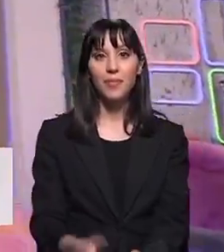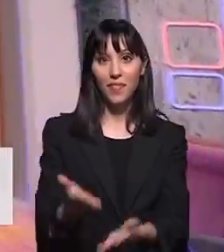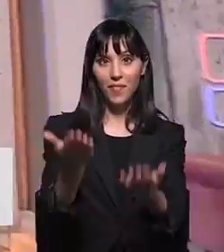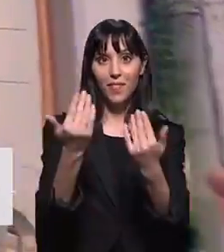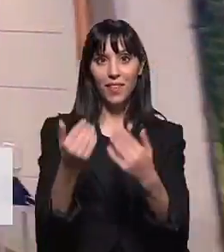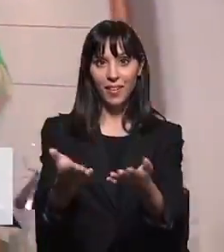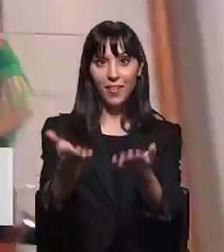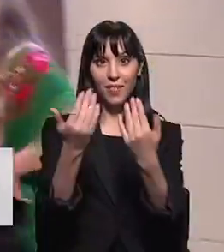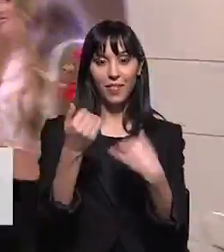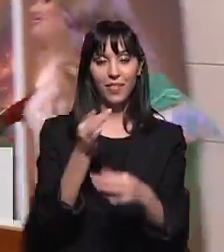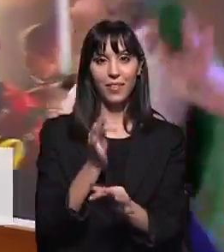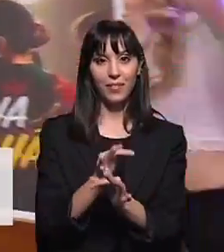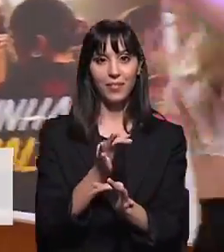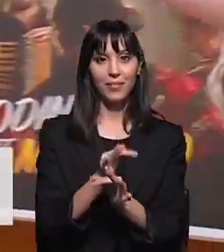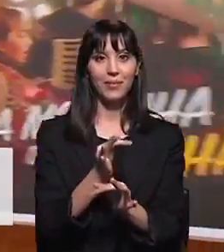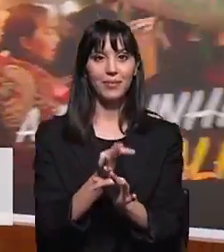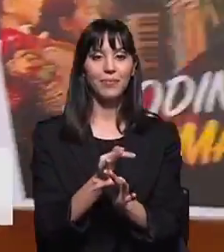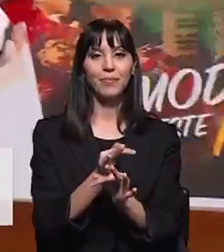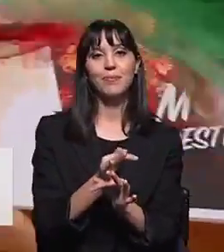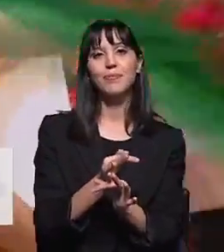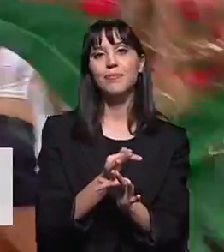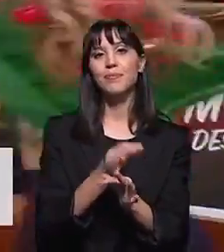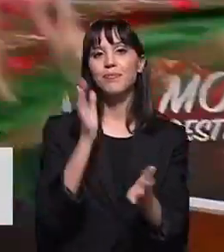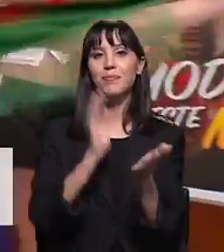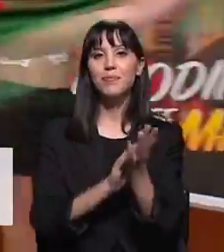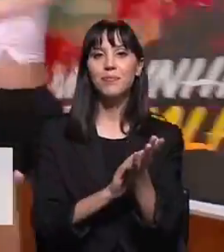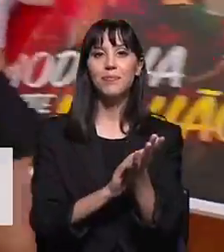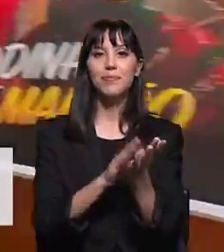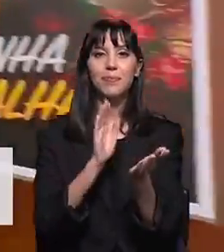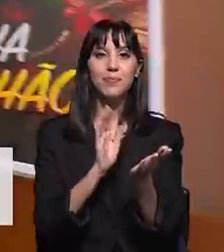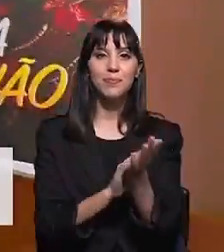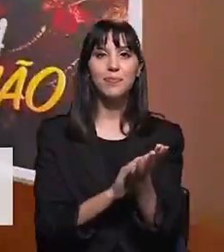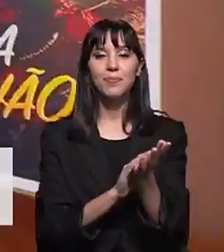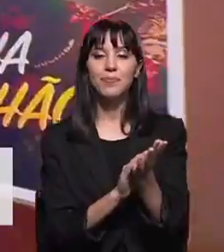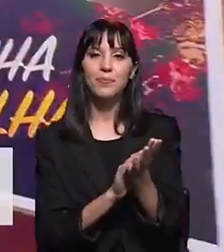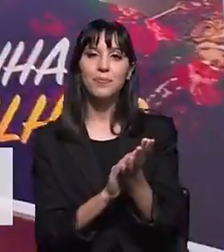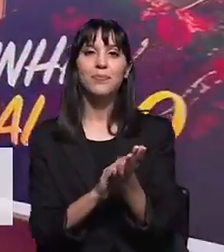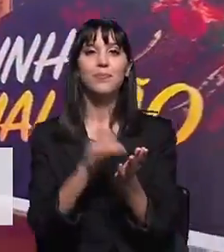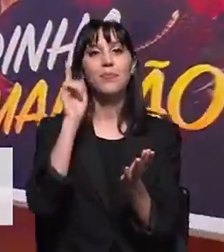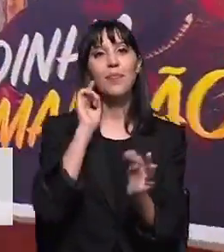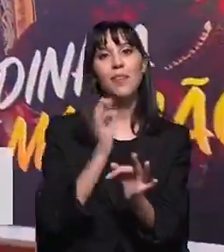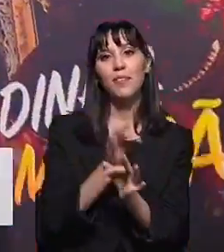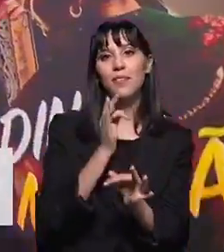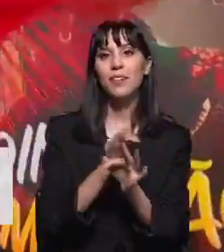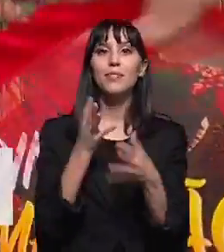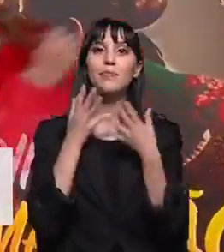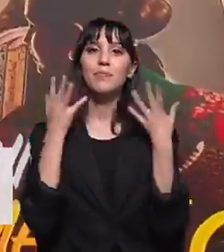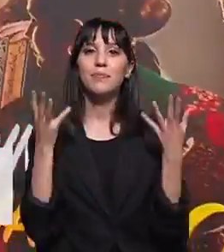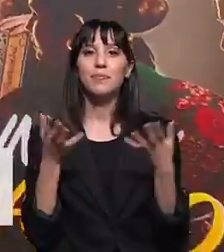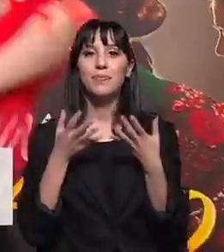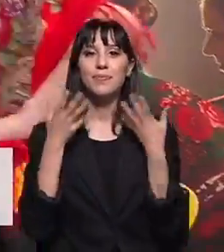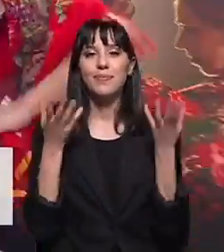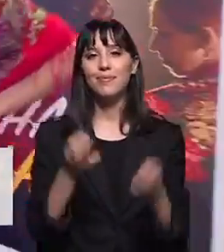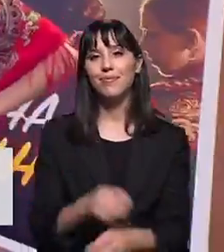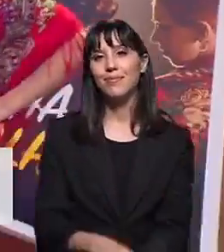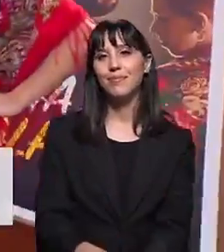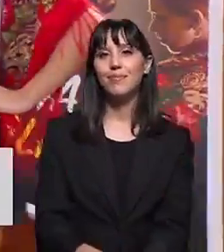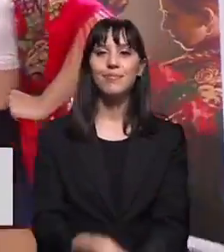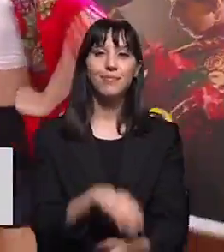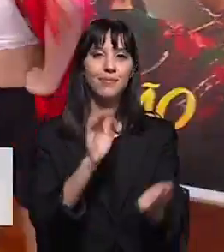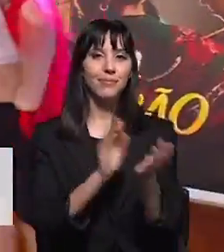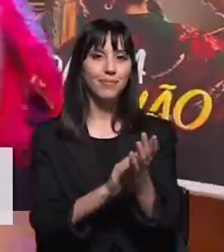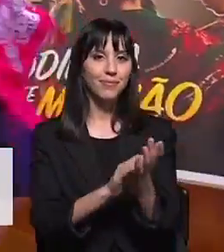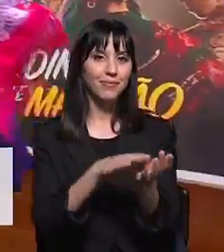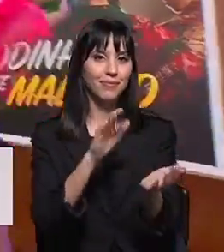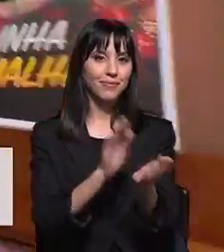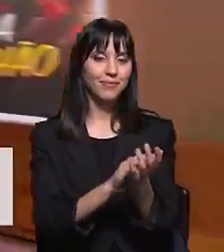Venha para a festa! Bate na palma da mão, é dia de festa e animação. Bate